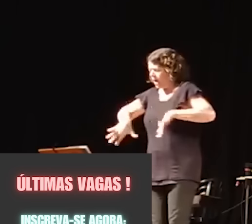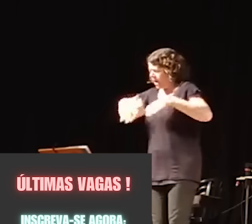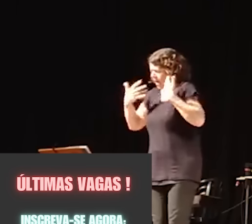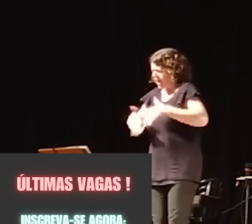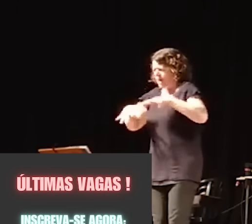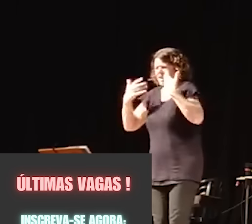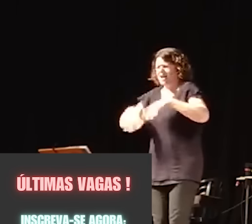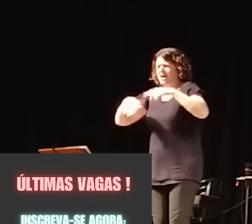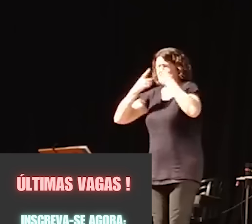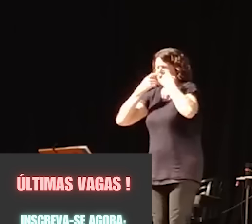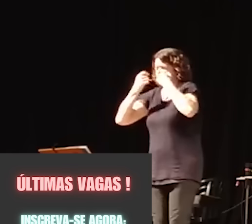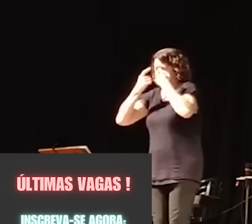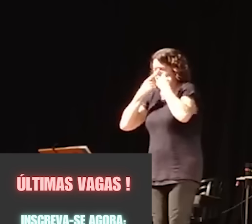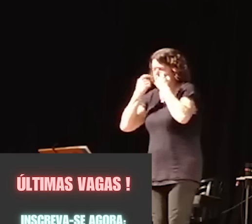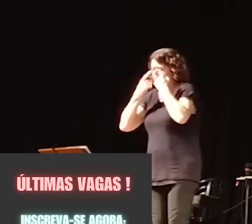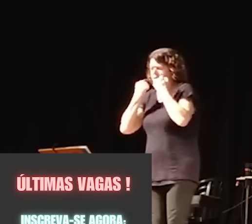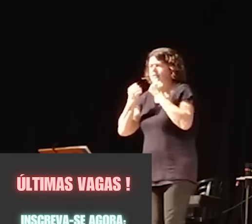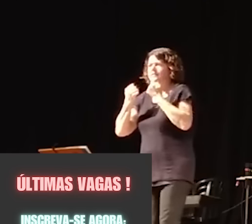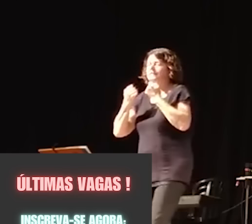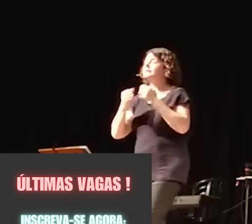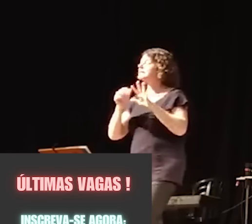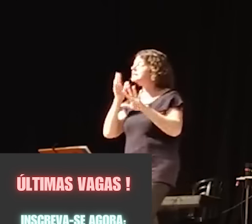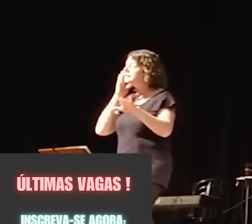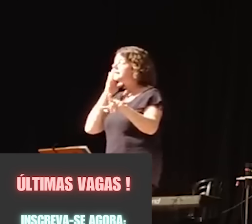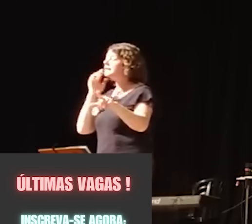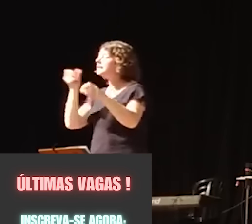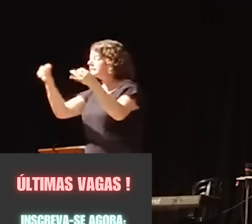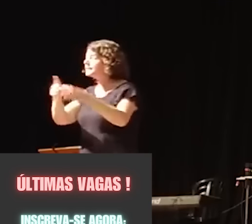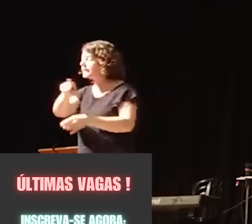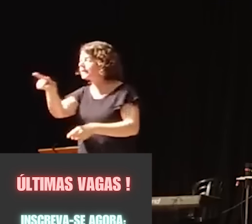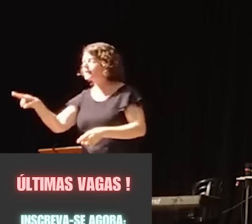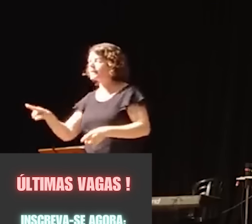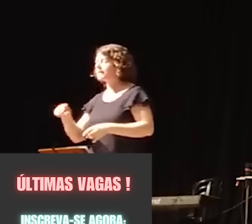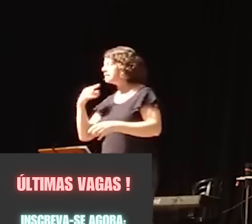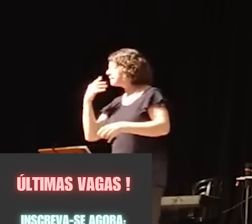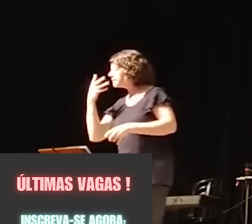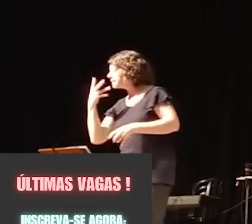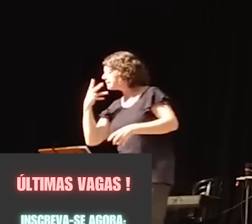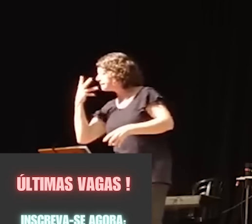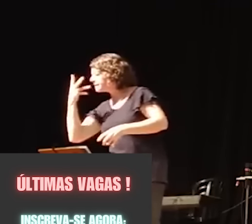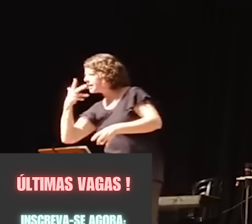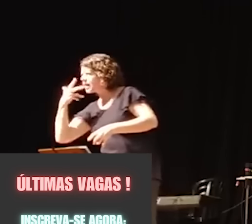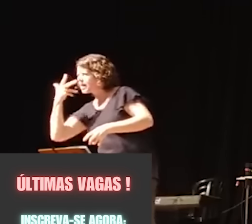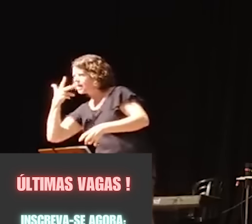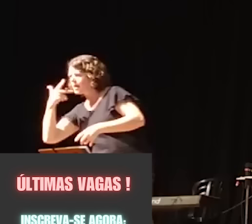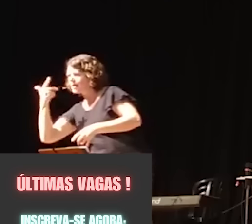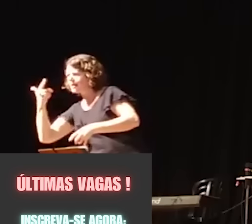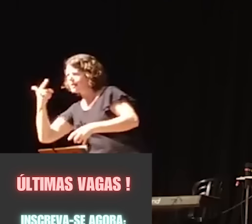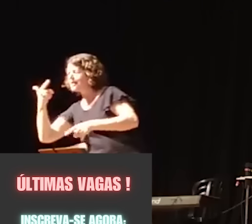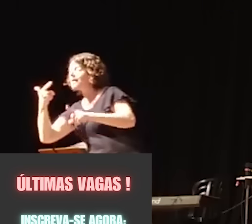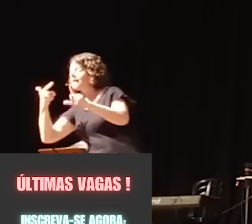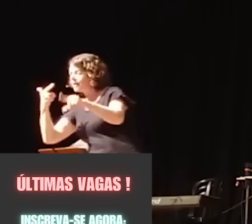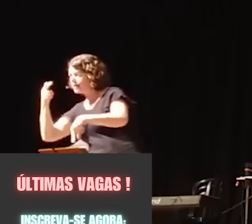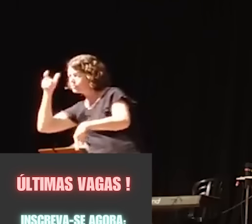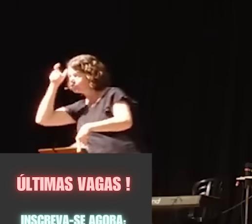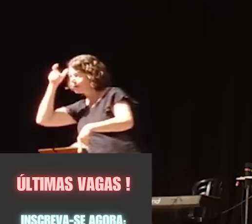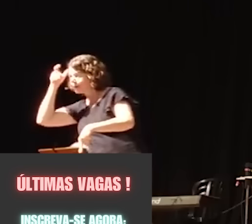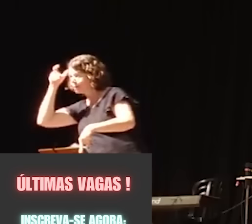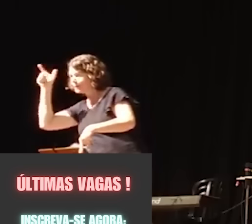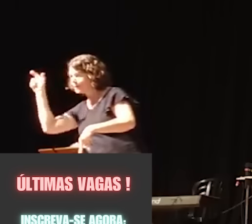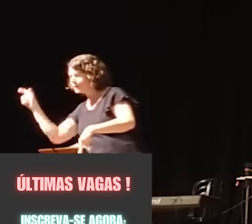gente é o espírito e é o espírito que emburrece as pessoas é o espírito que